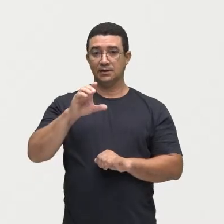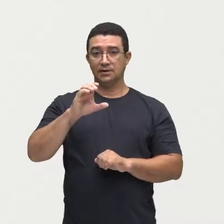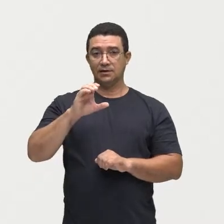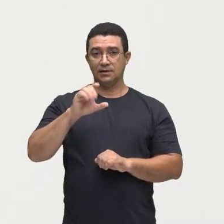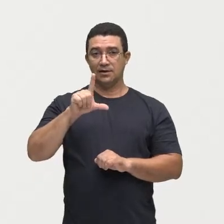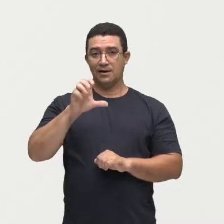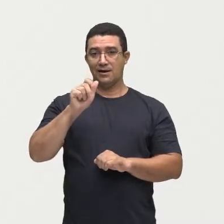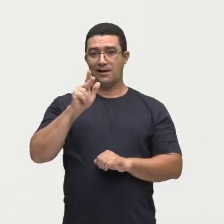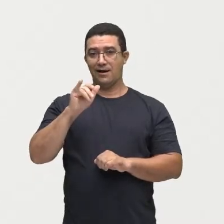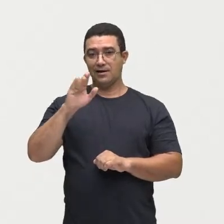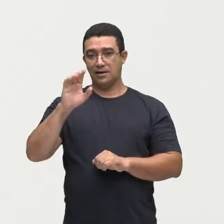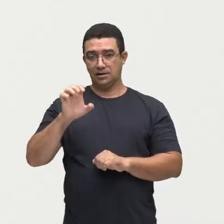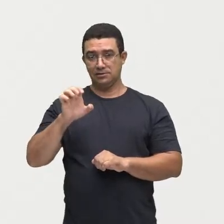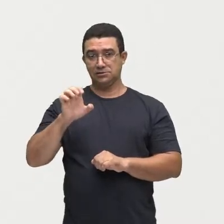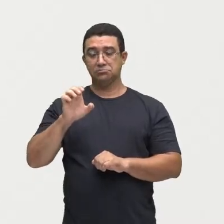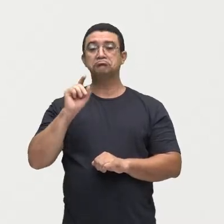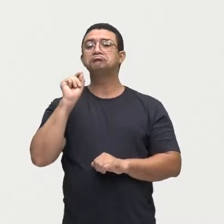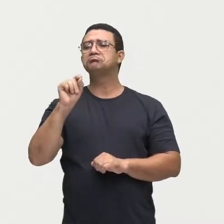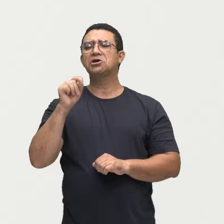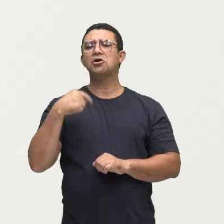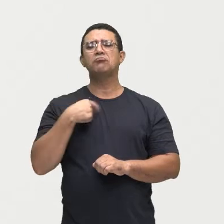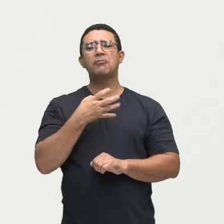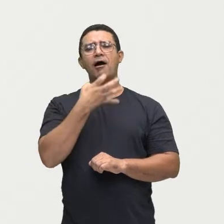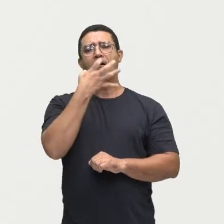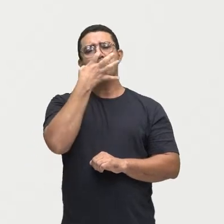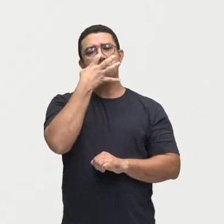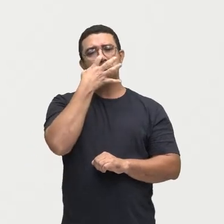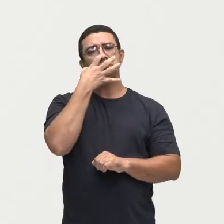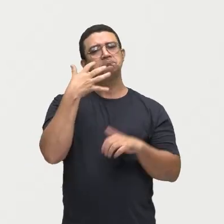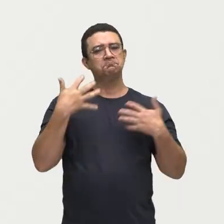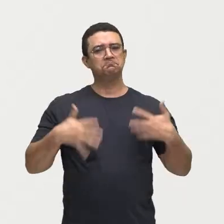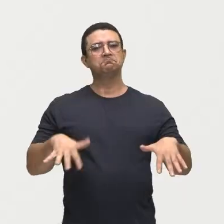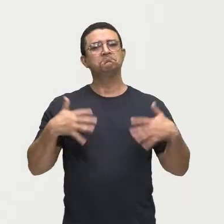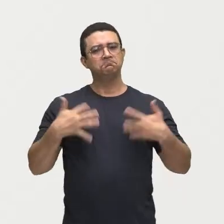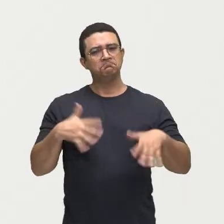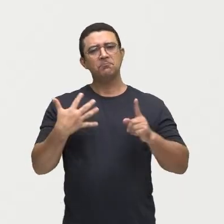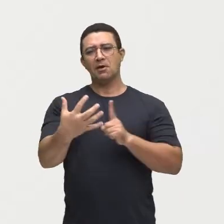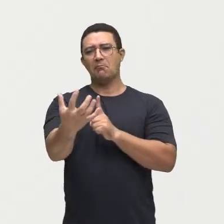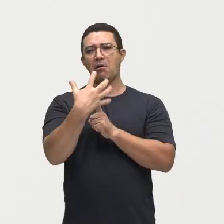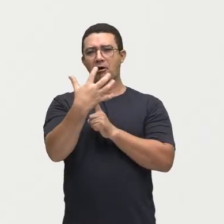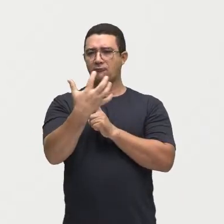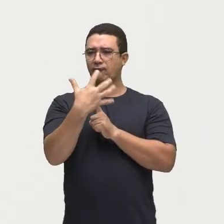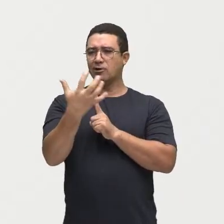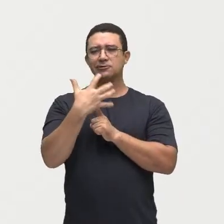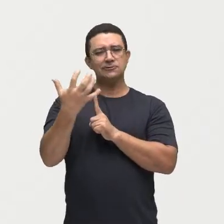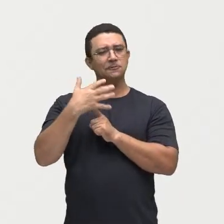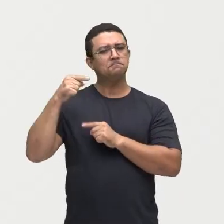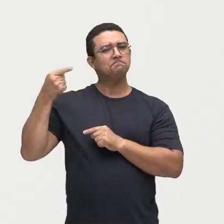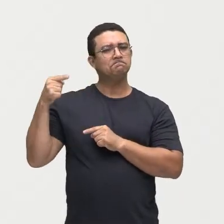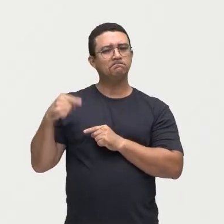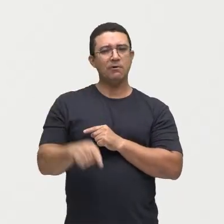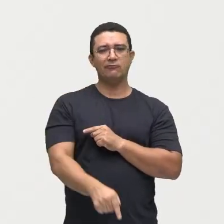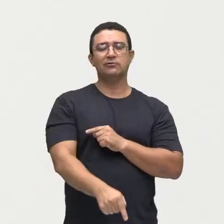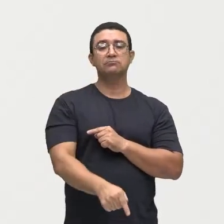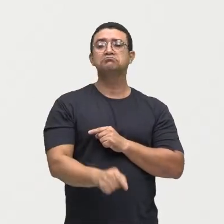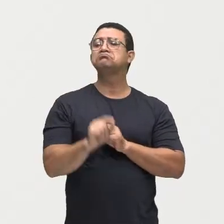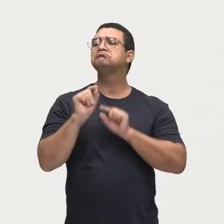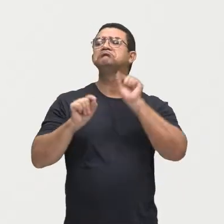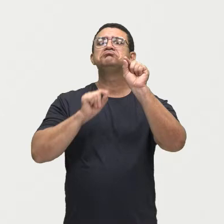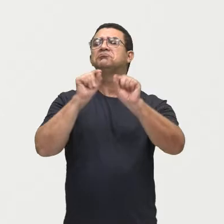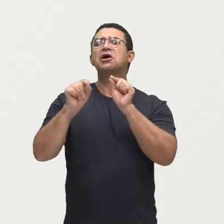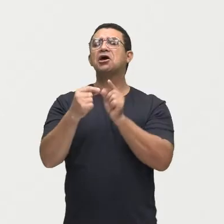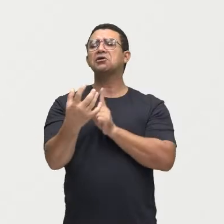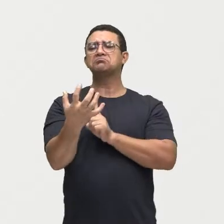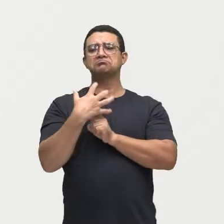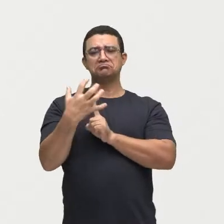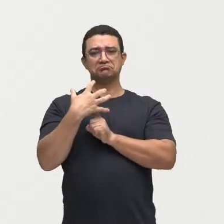Clarice, a quem admiro muito, influenciou-me profundamente. Quem se